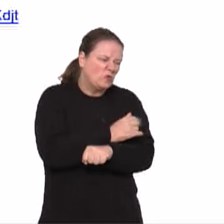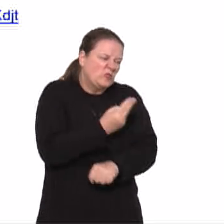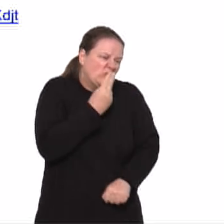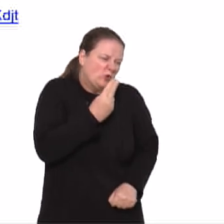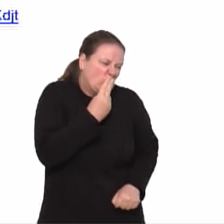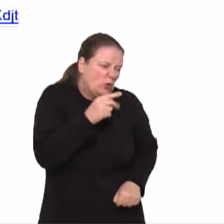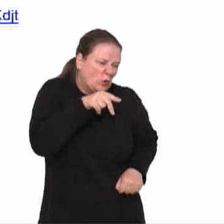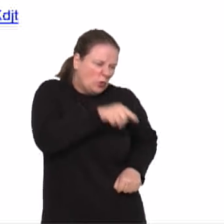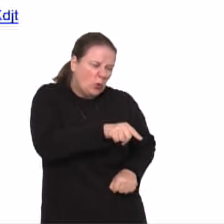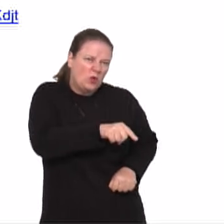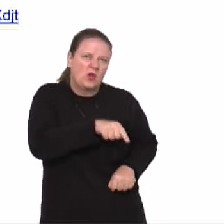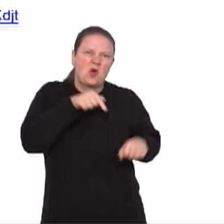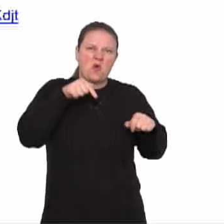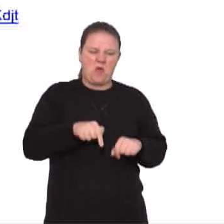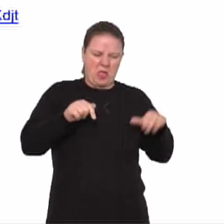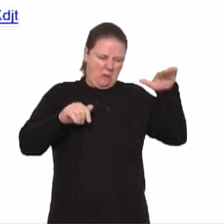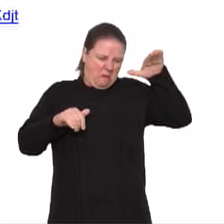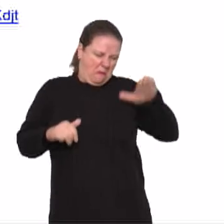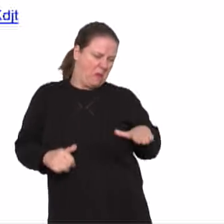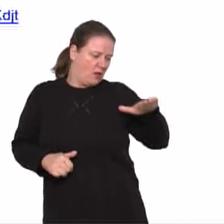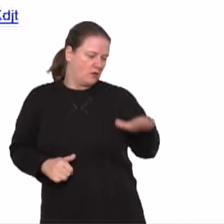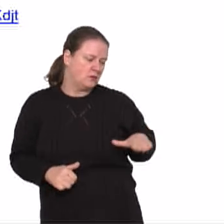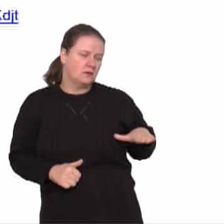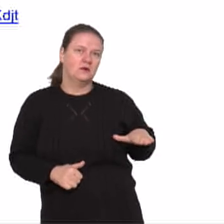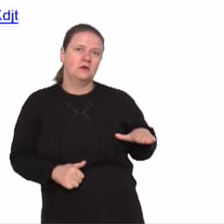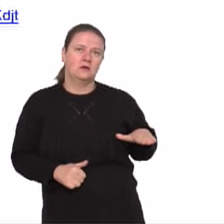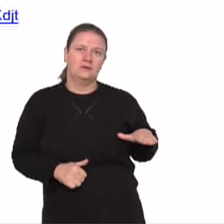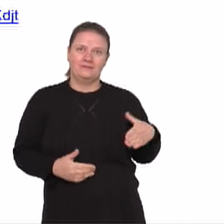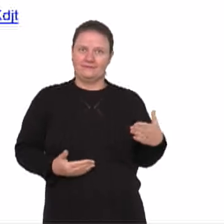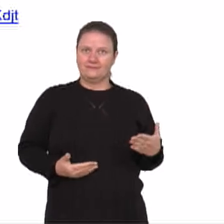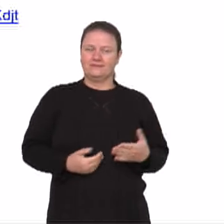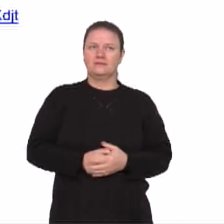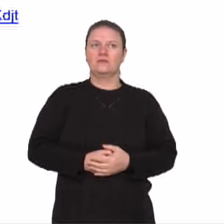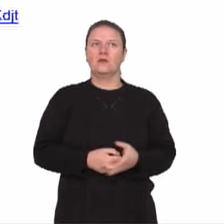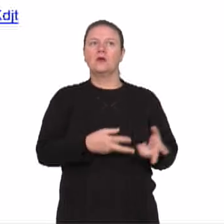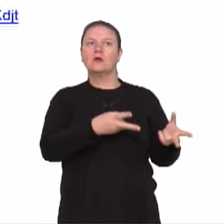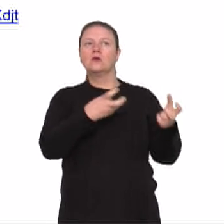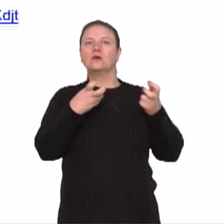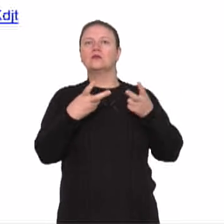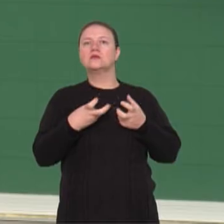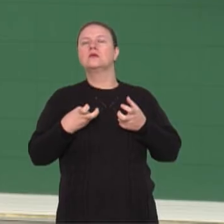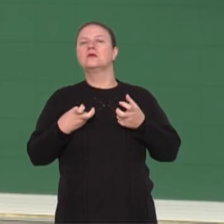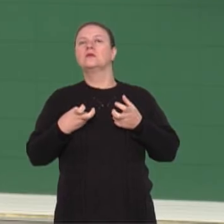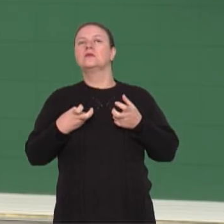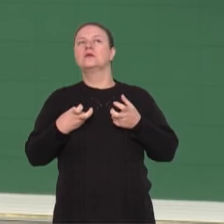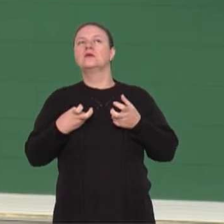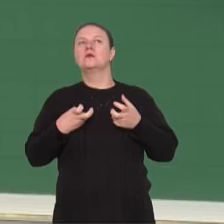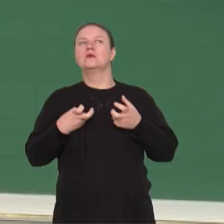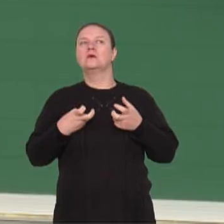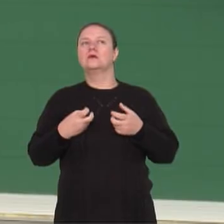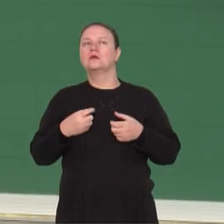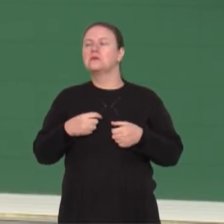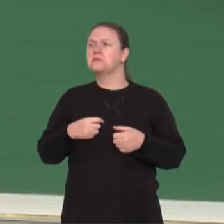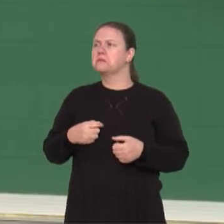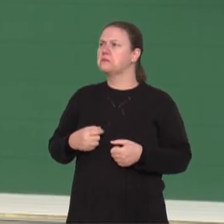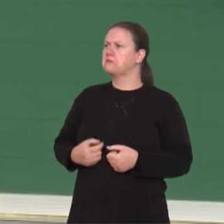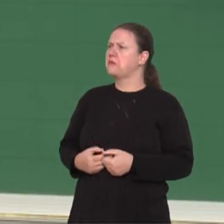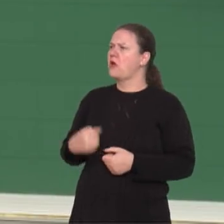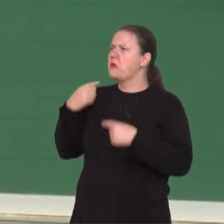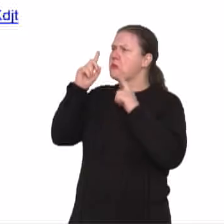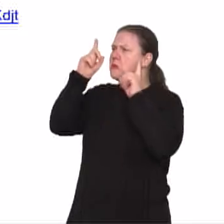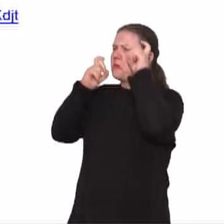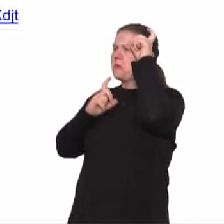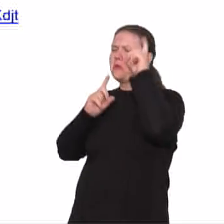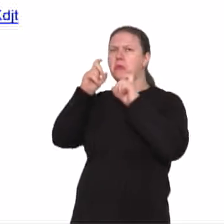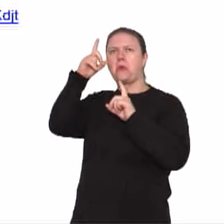dentuça, Mônica baixinha. Aí vocês observem bem as expressões faciais da Mônica, as caretas